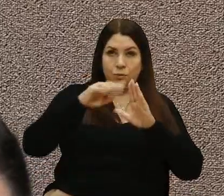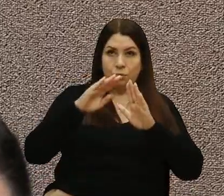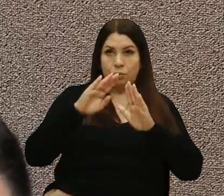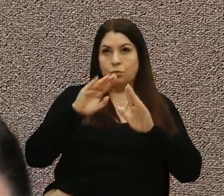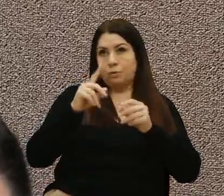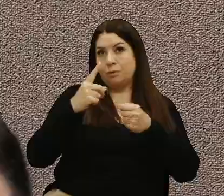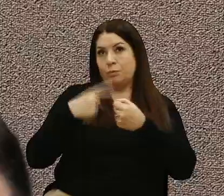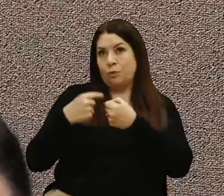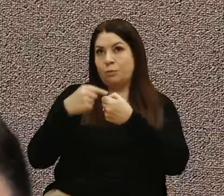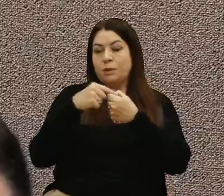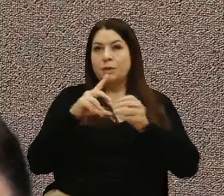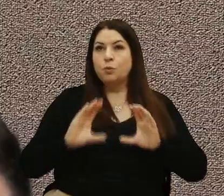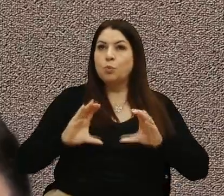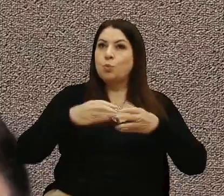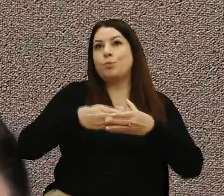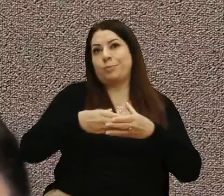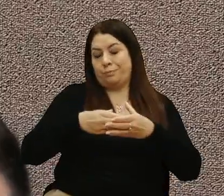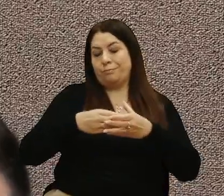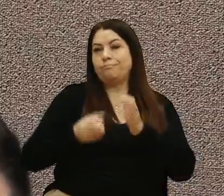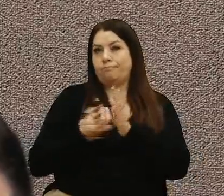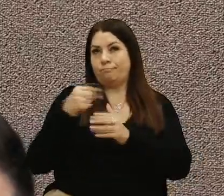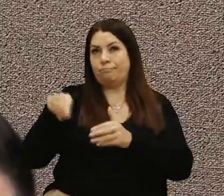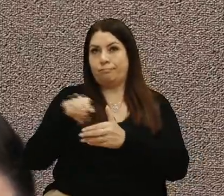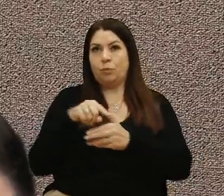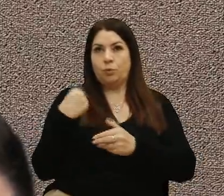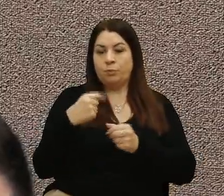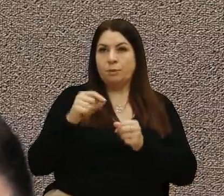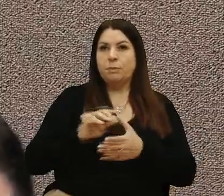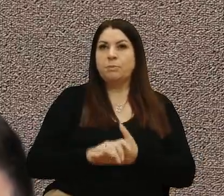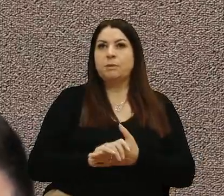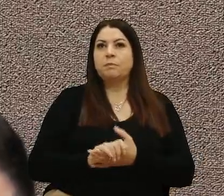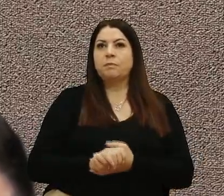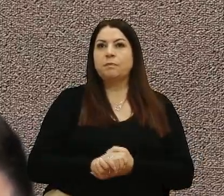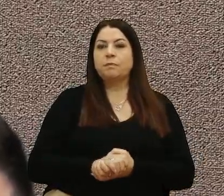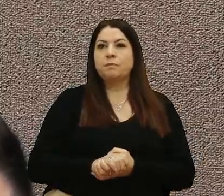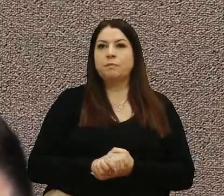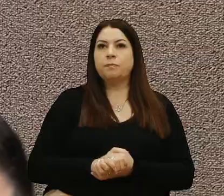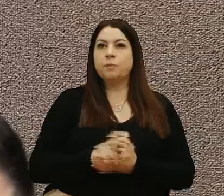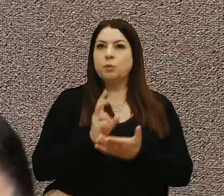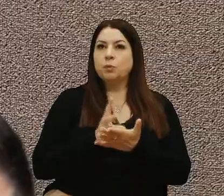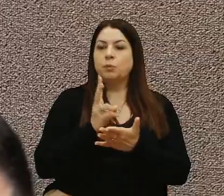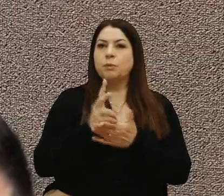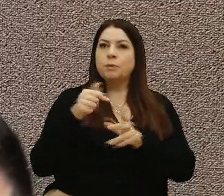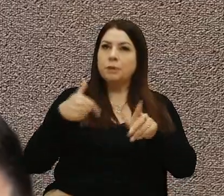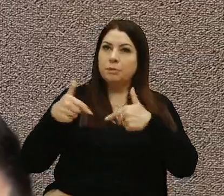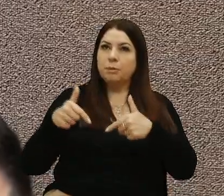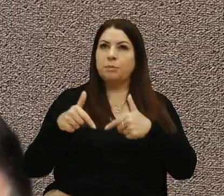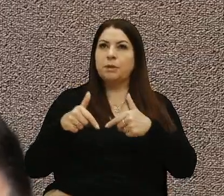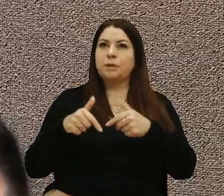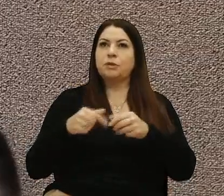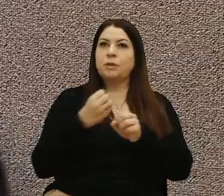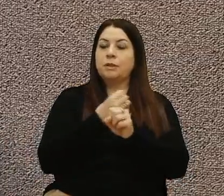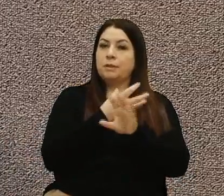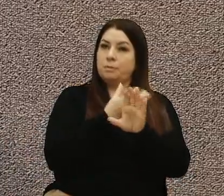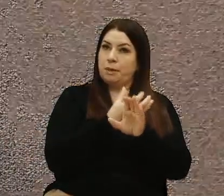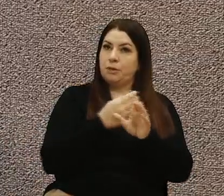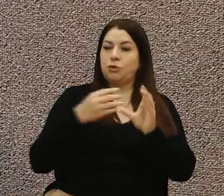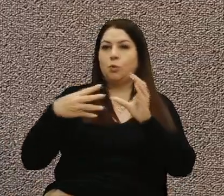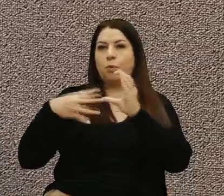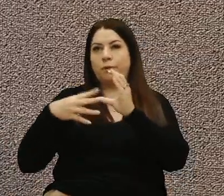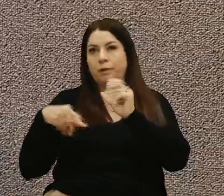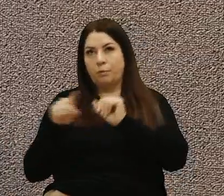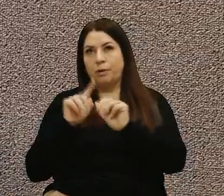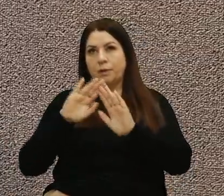e constituir um grupo, isso é o mais importante. Nós precisamos constituir um grupo permanente de trabalho entre SMED, Quarta